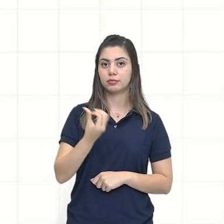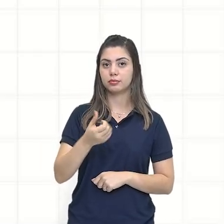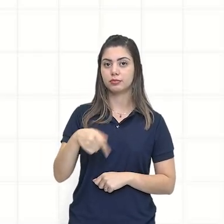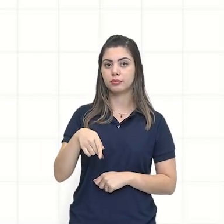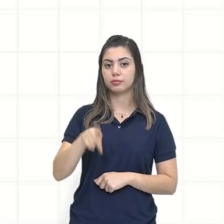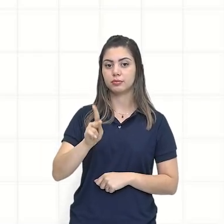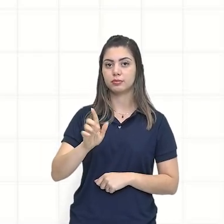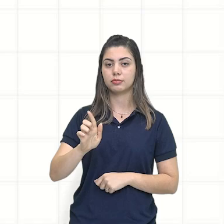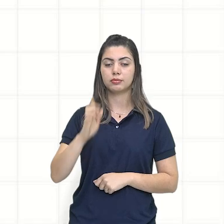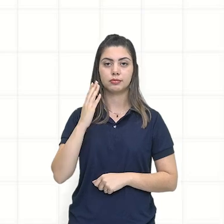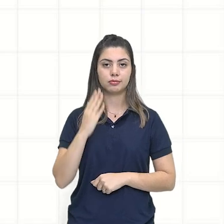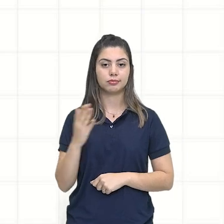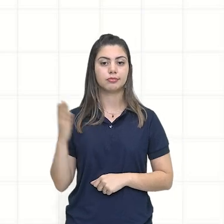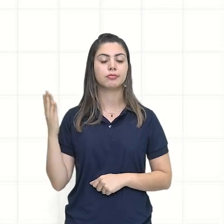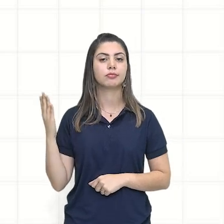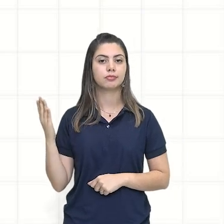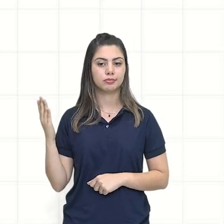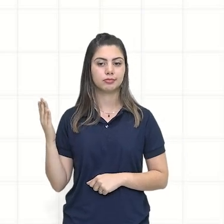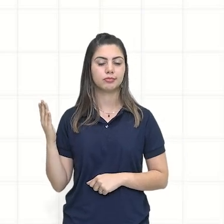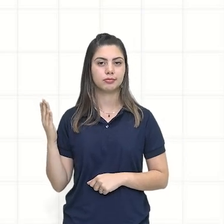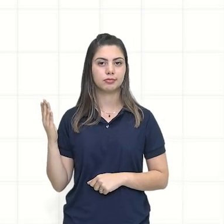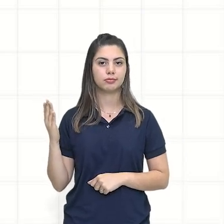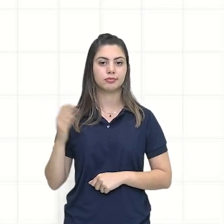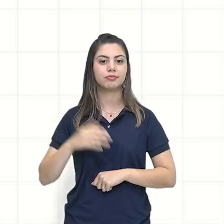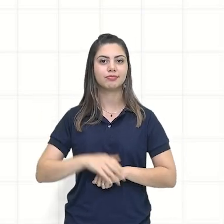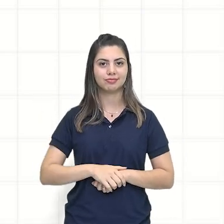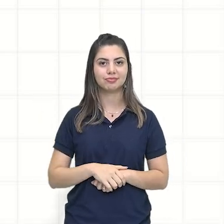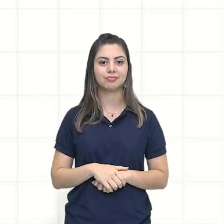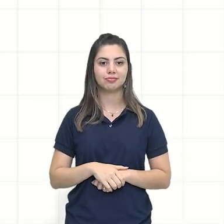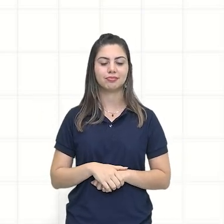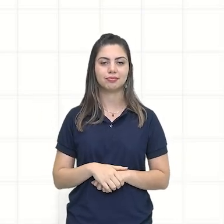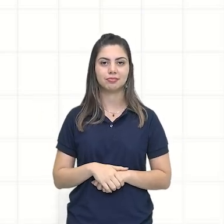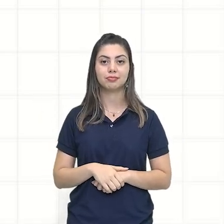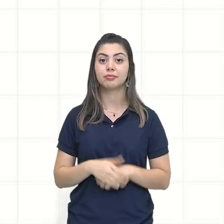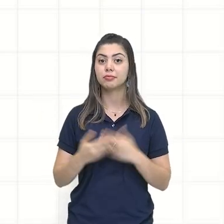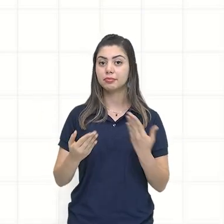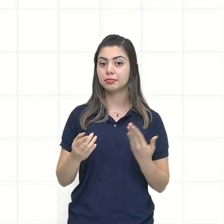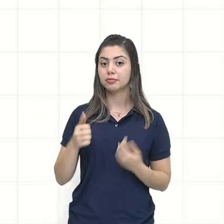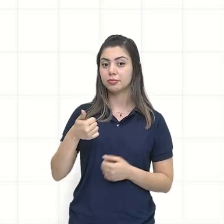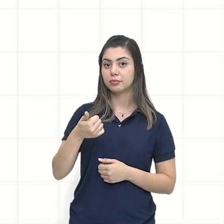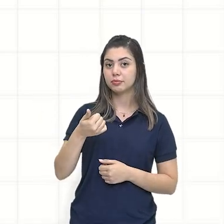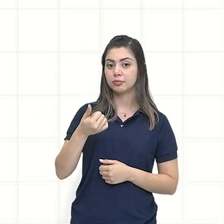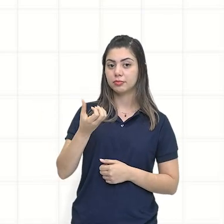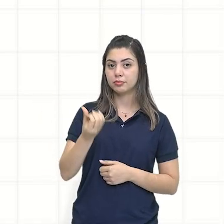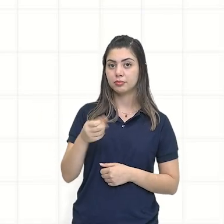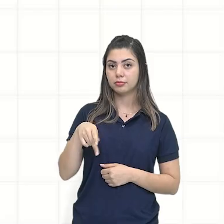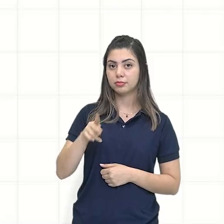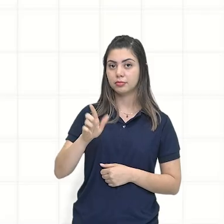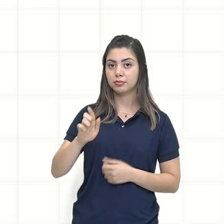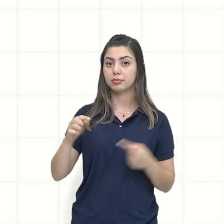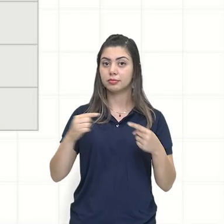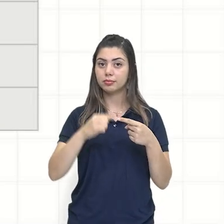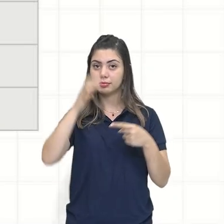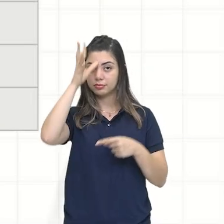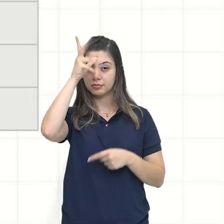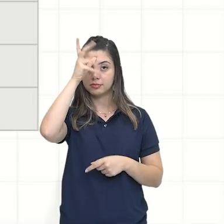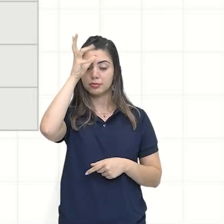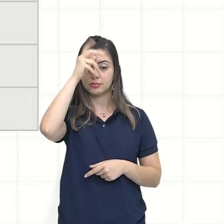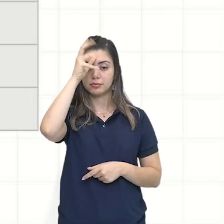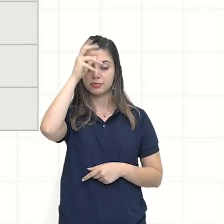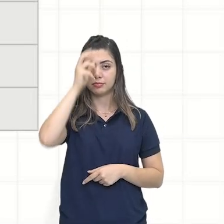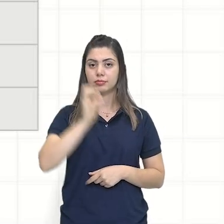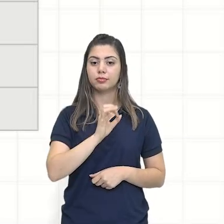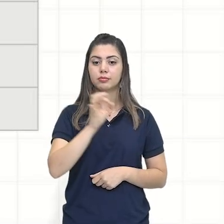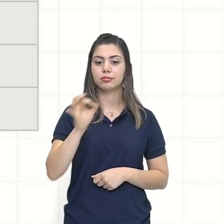nós vamos encontrar o quê? 16 quilos, né, de frango. Isso para suprir a necessidade, né,